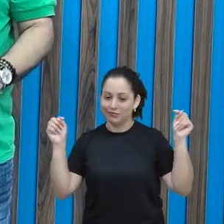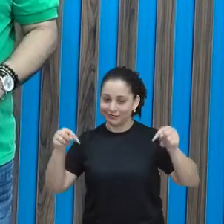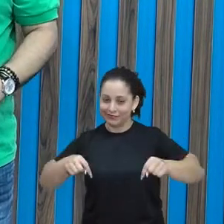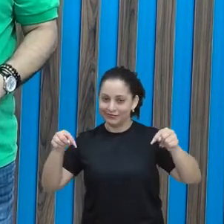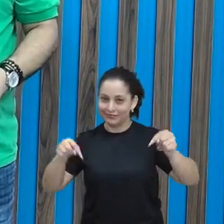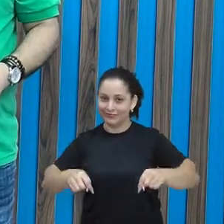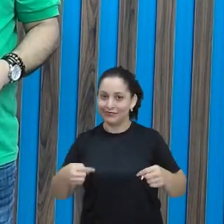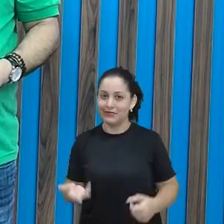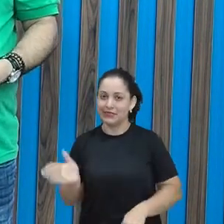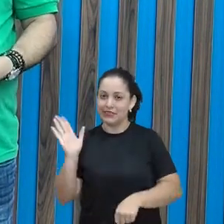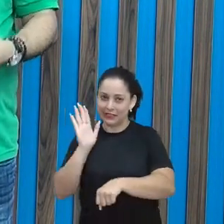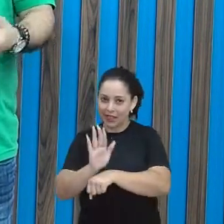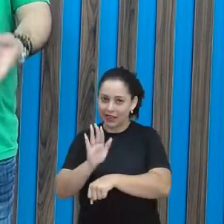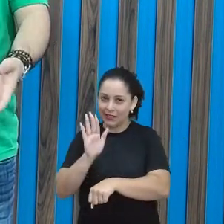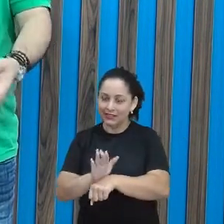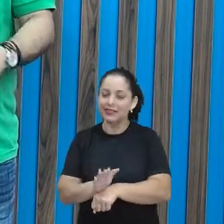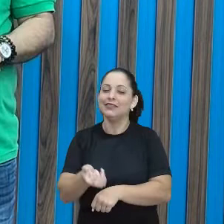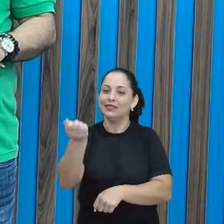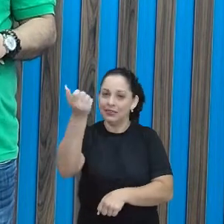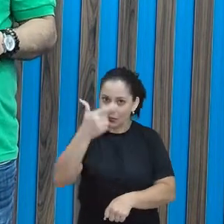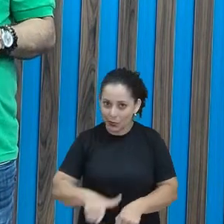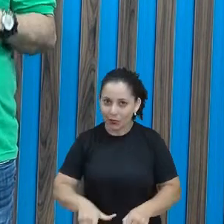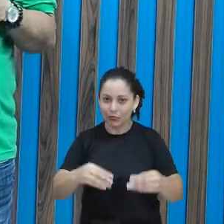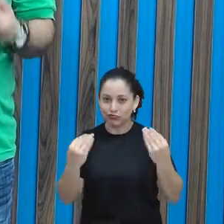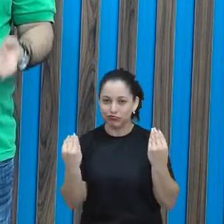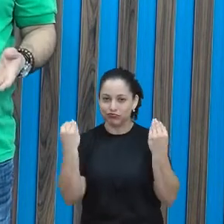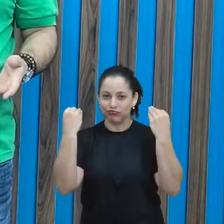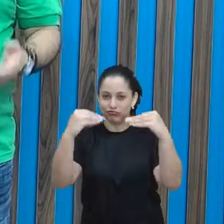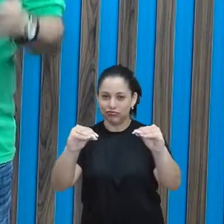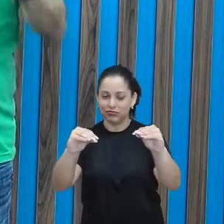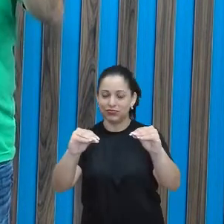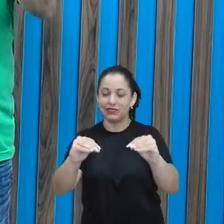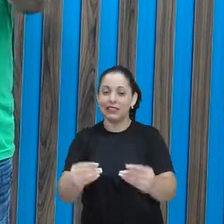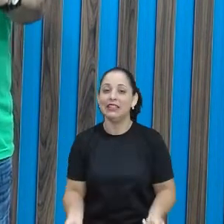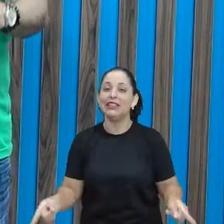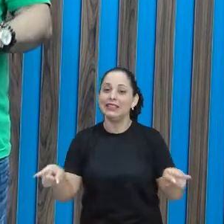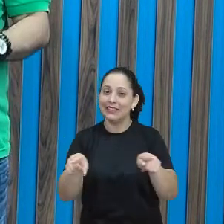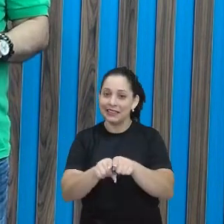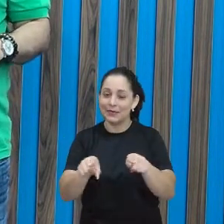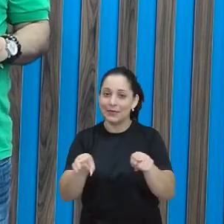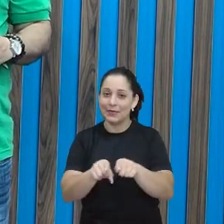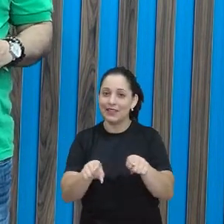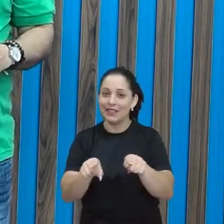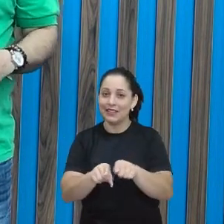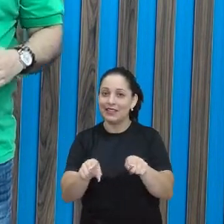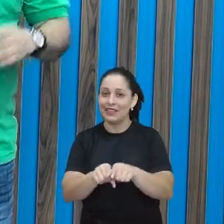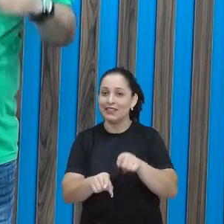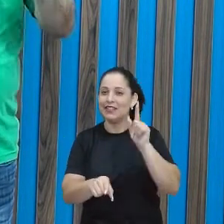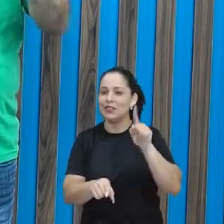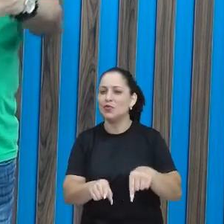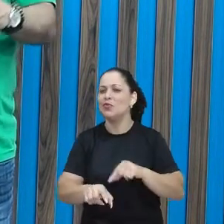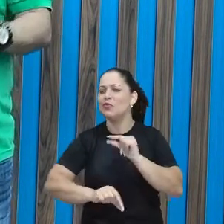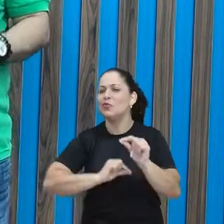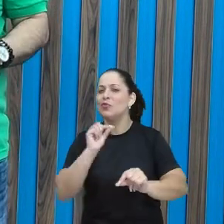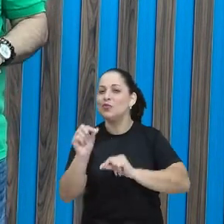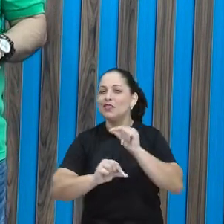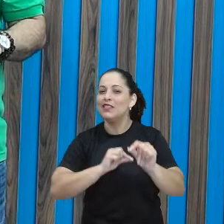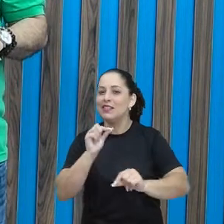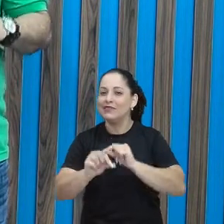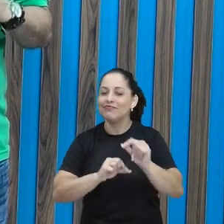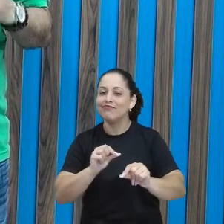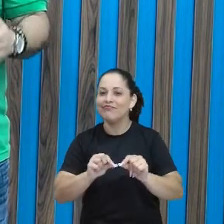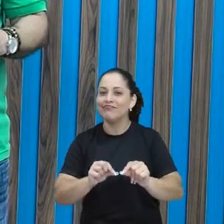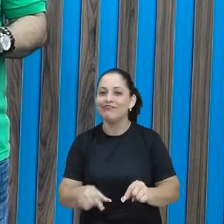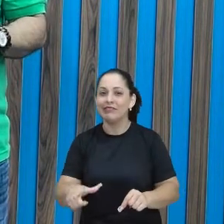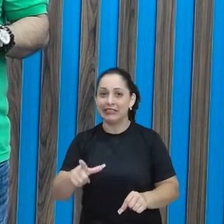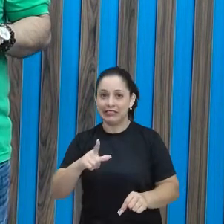essa exibição de agora, ela é reprisada. E terminando a aula, nossa aula vai para o canal